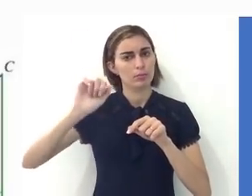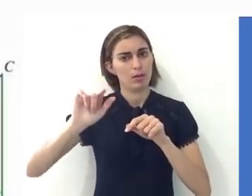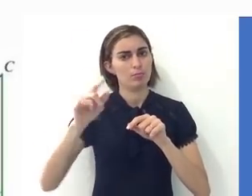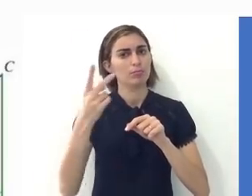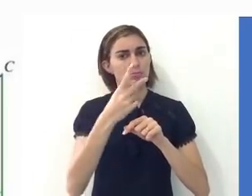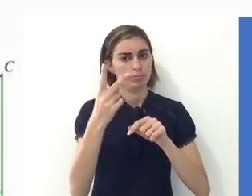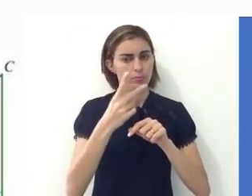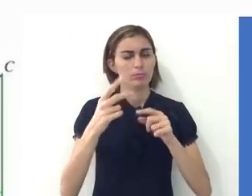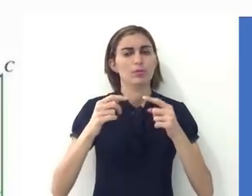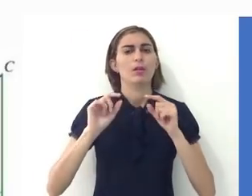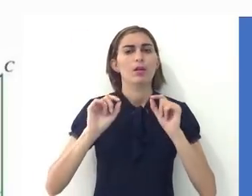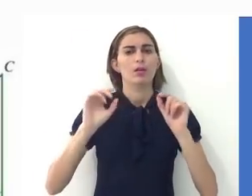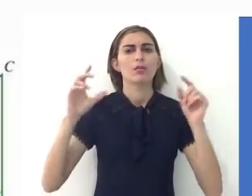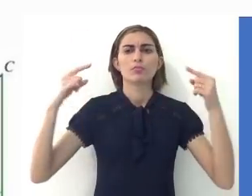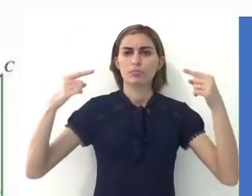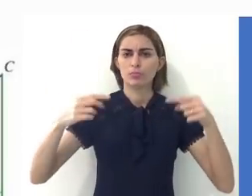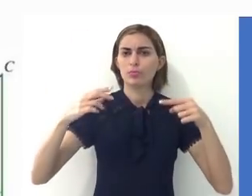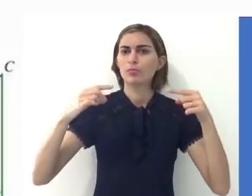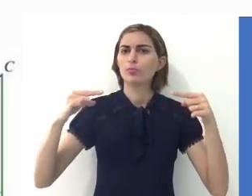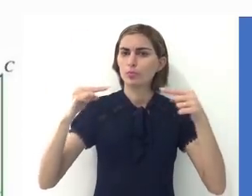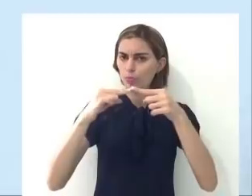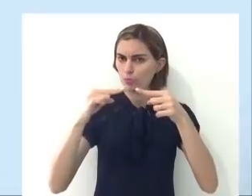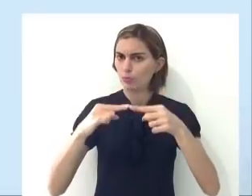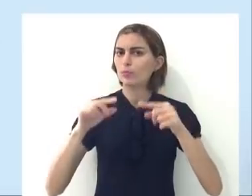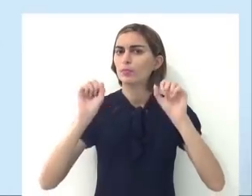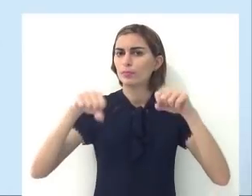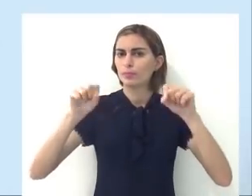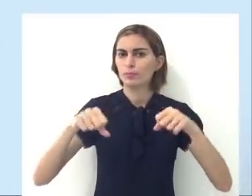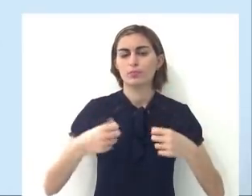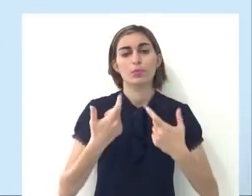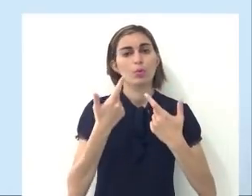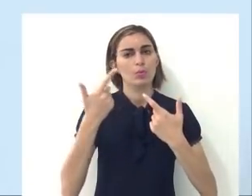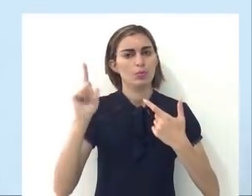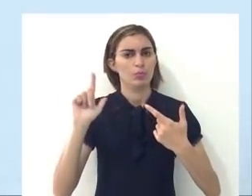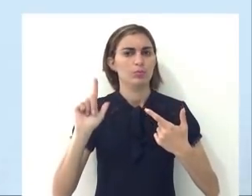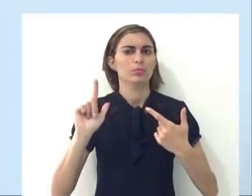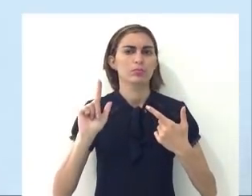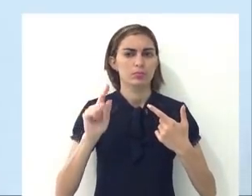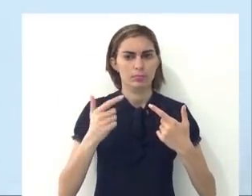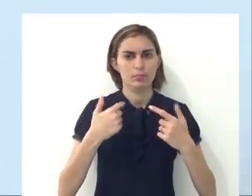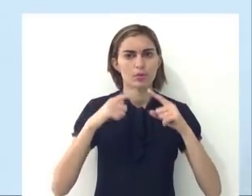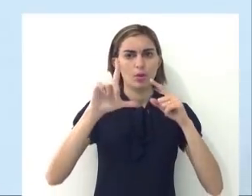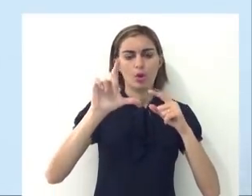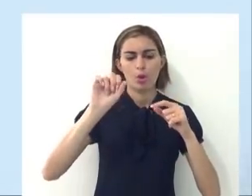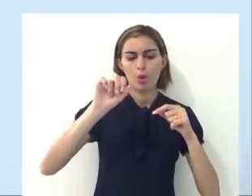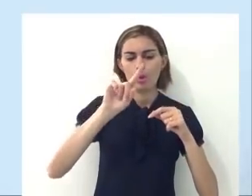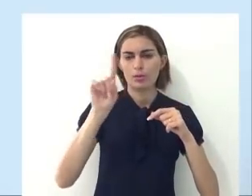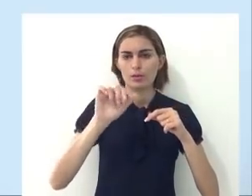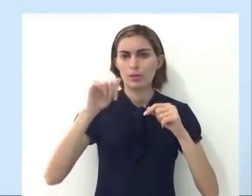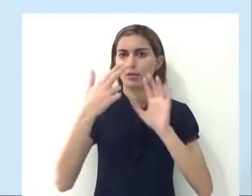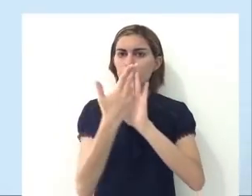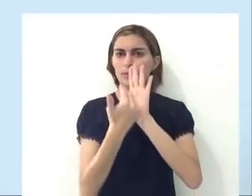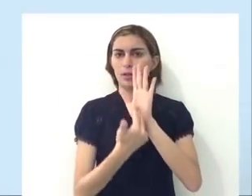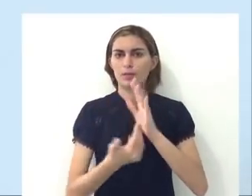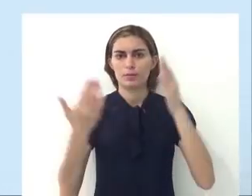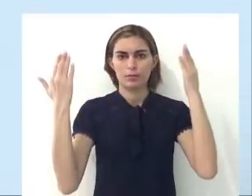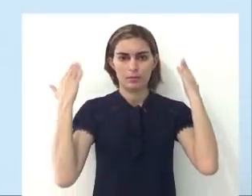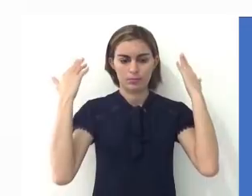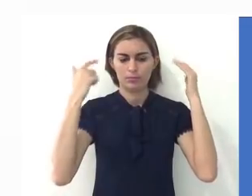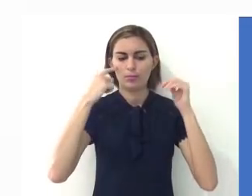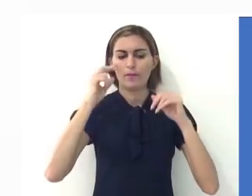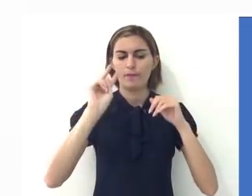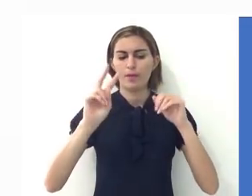essas diagonais são congruentes? Sim. Outra propriedade agora do losango. Olha, os